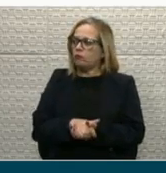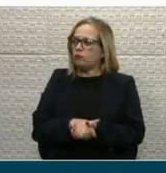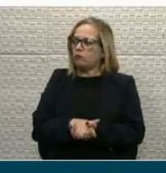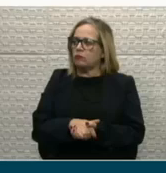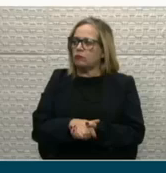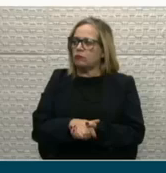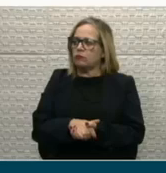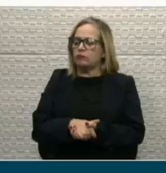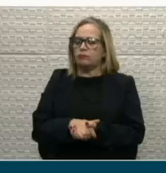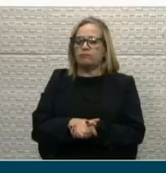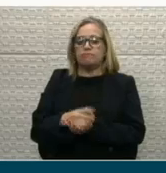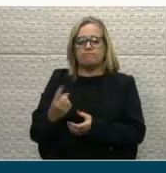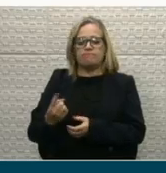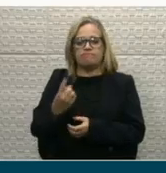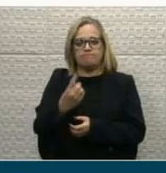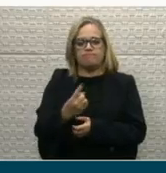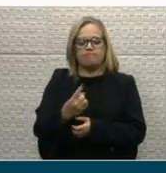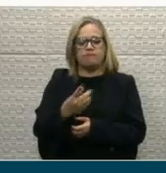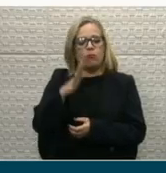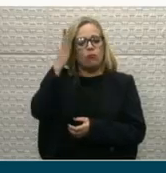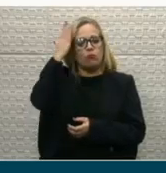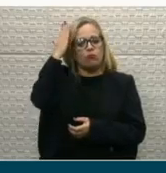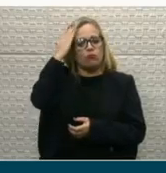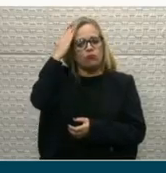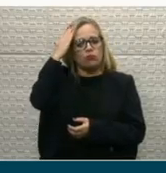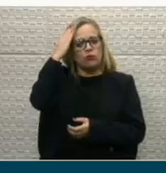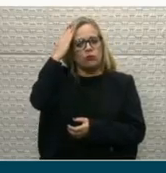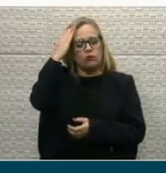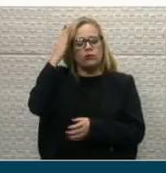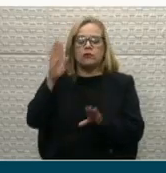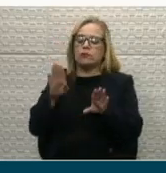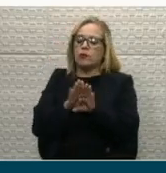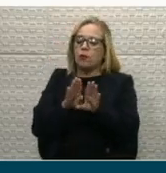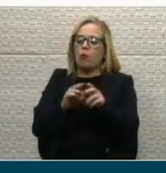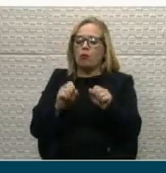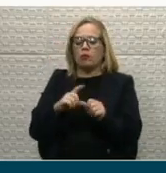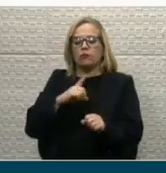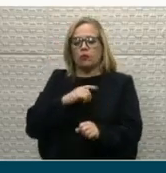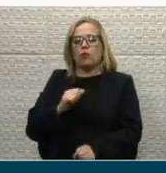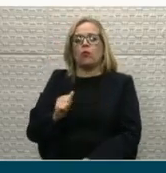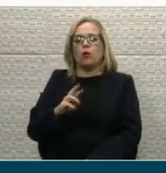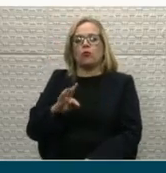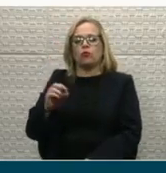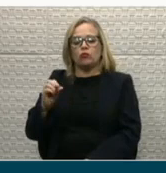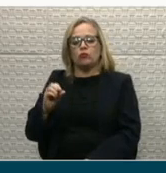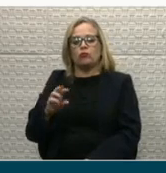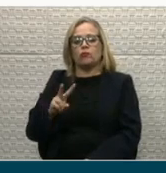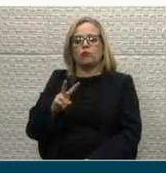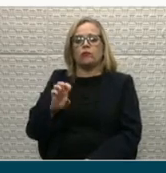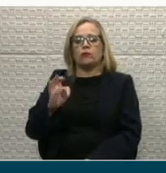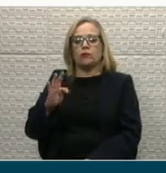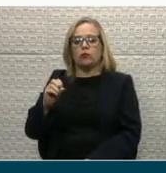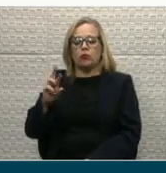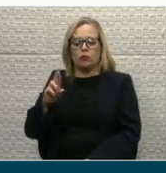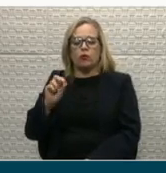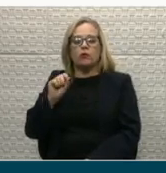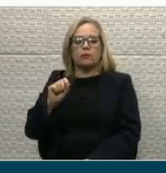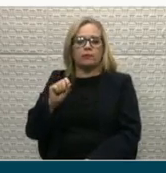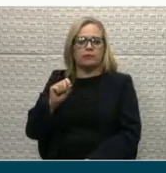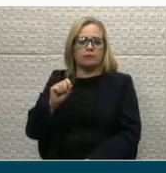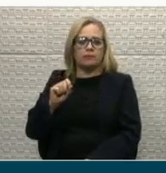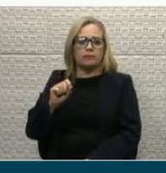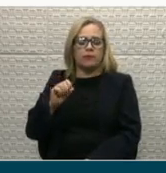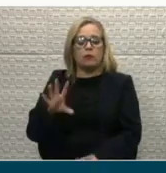cada autovalor, eu determino um autovetor. Quem são os autovetores? São